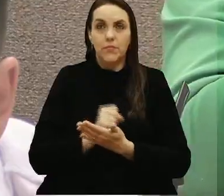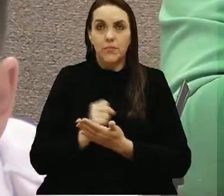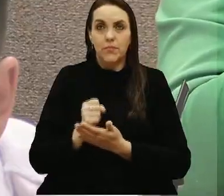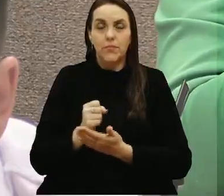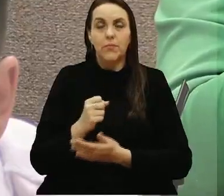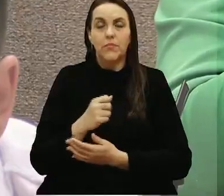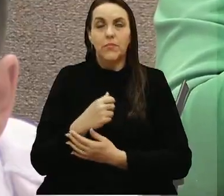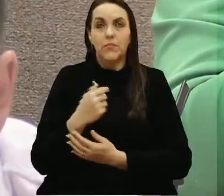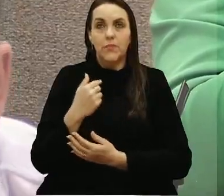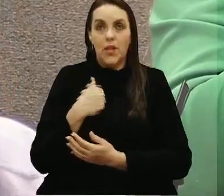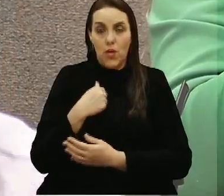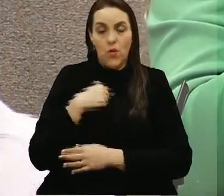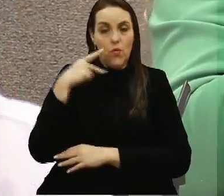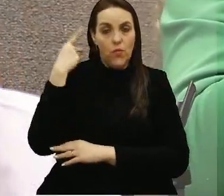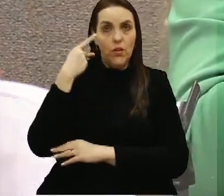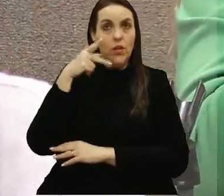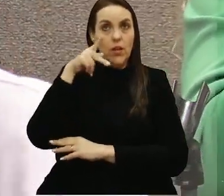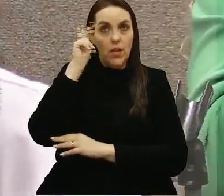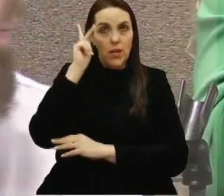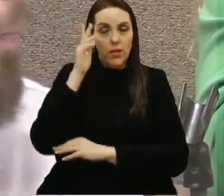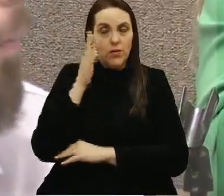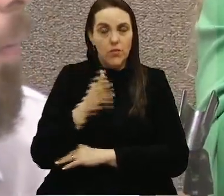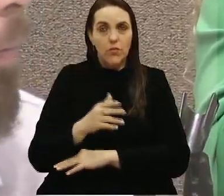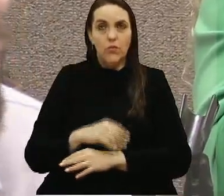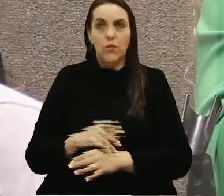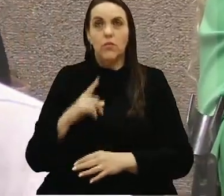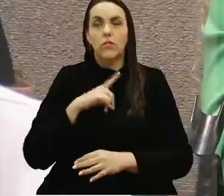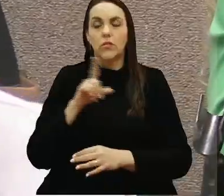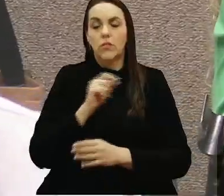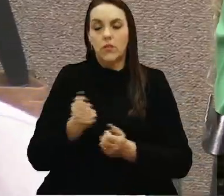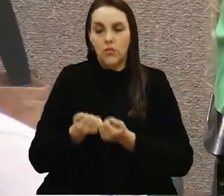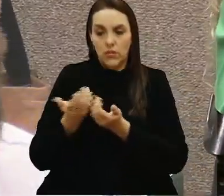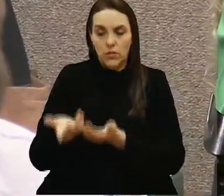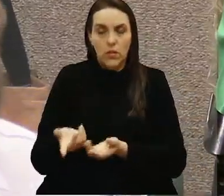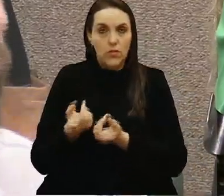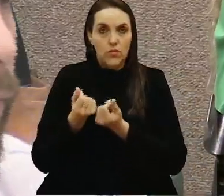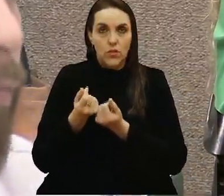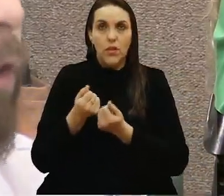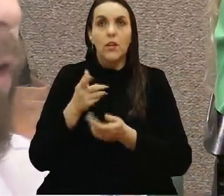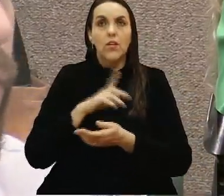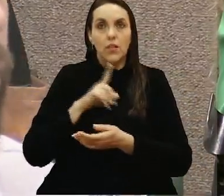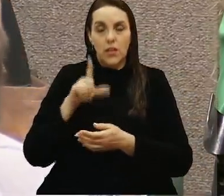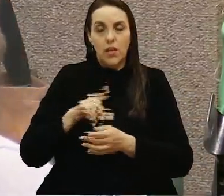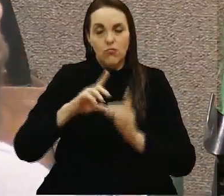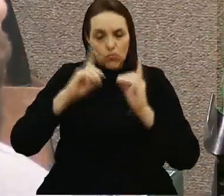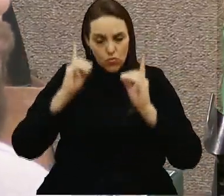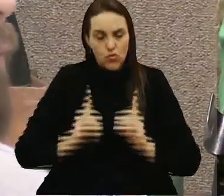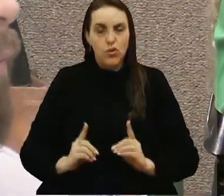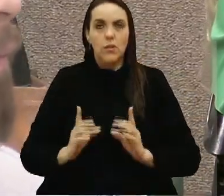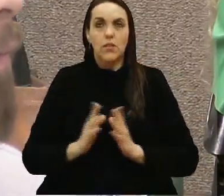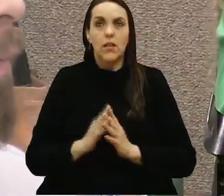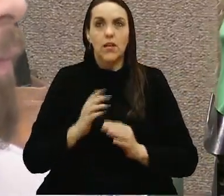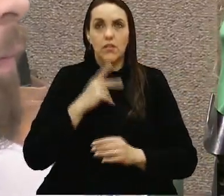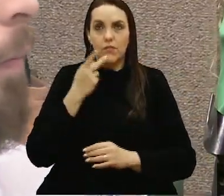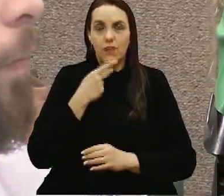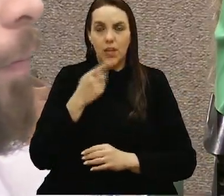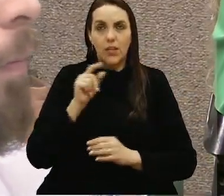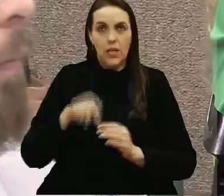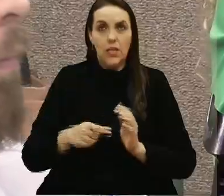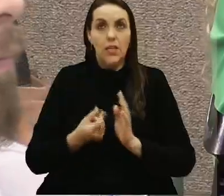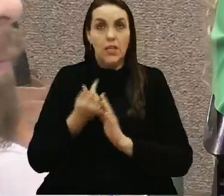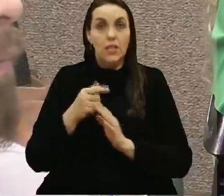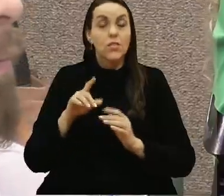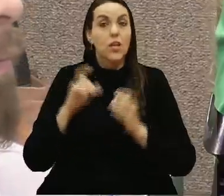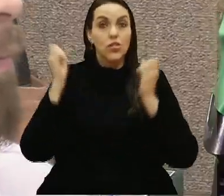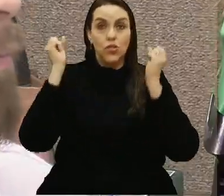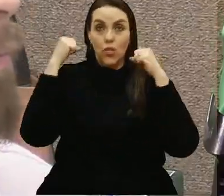Iago, não de esmolas, de dignidade, né? Falando da questão da esmola, assim como acontece já na cidade de Chapecó,